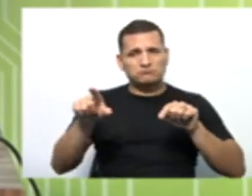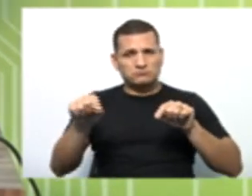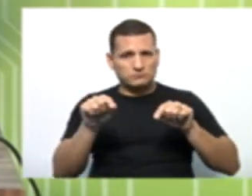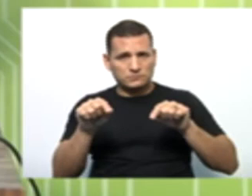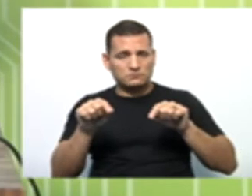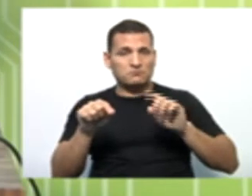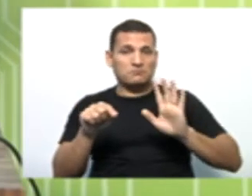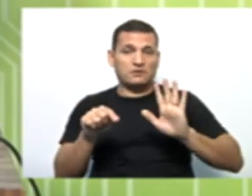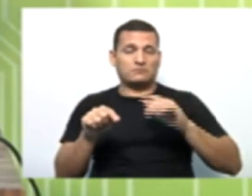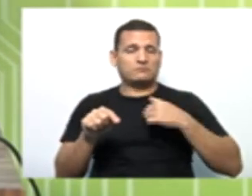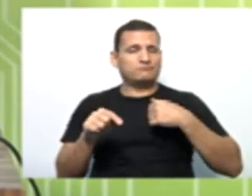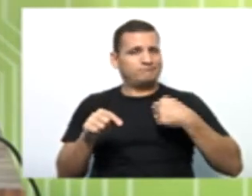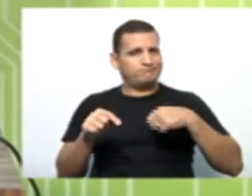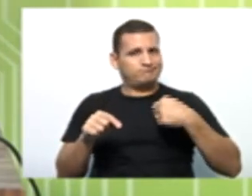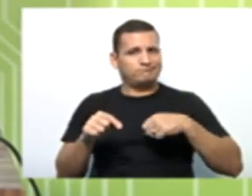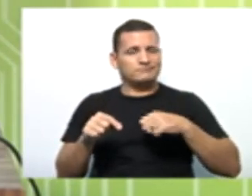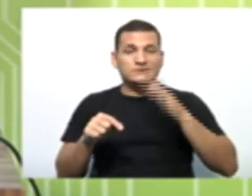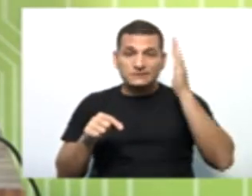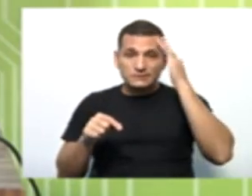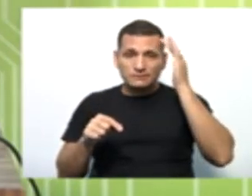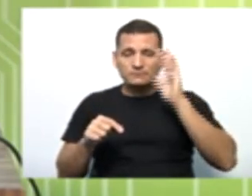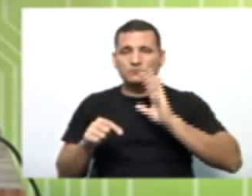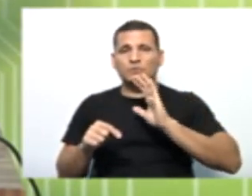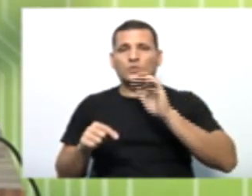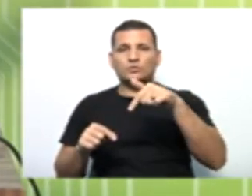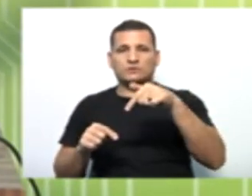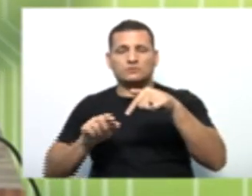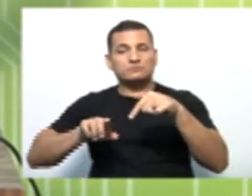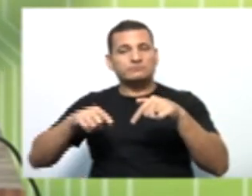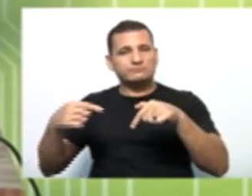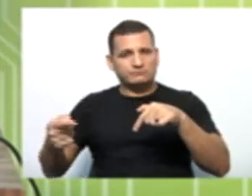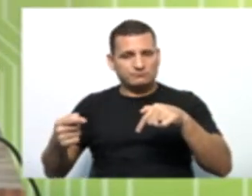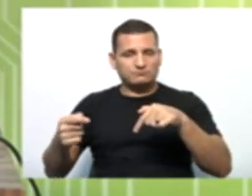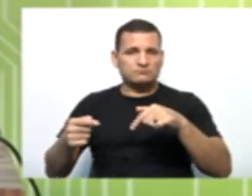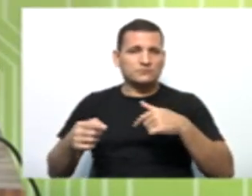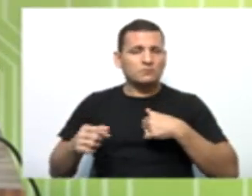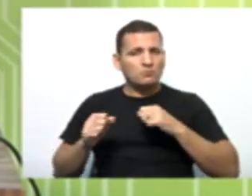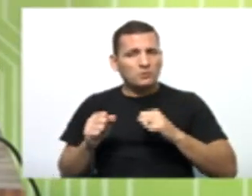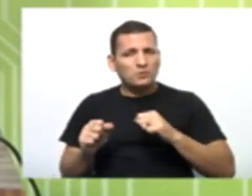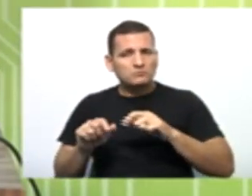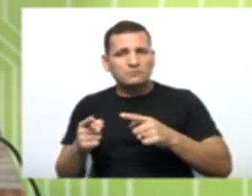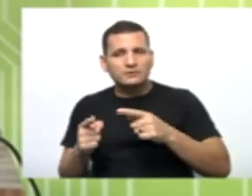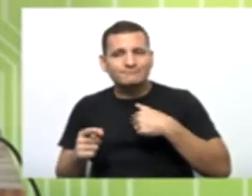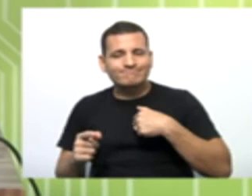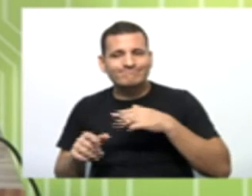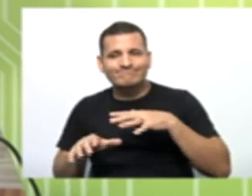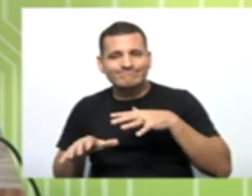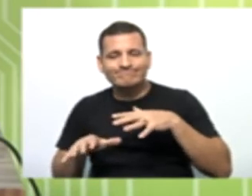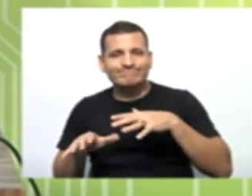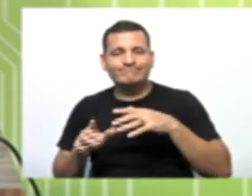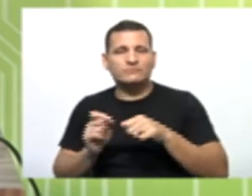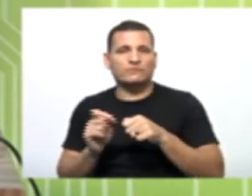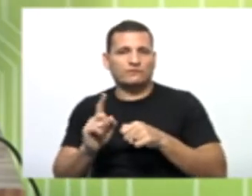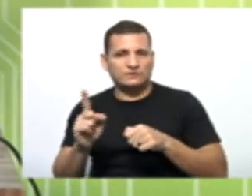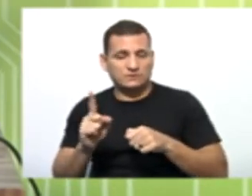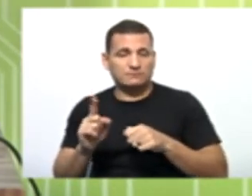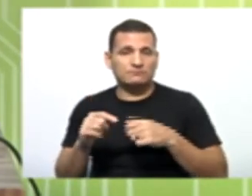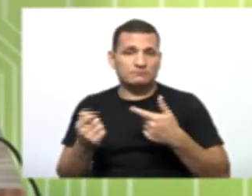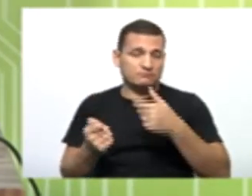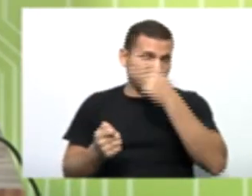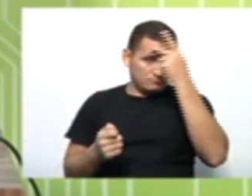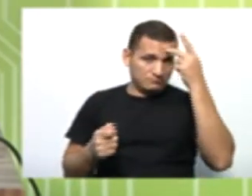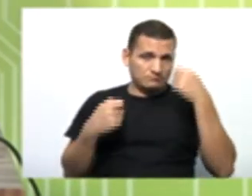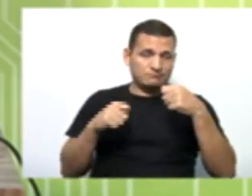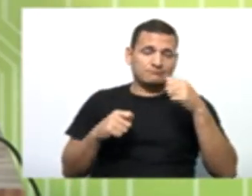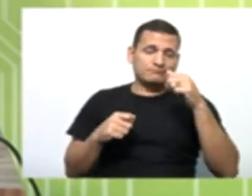para as consequências daquilo, né? Eu posso, mas eu não devo, professor Wesley. Então as pessoas precisam ter essa distinção do que se pode e do